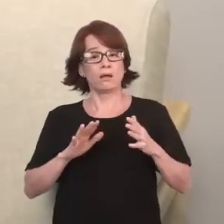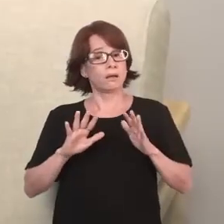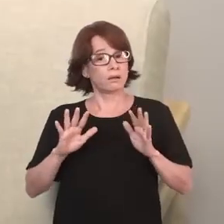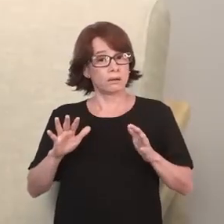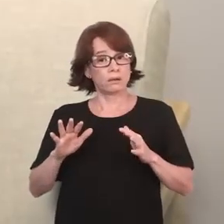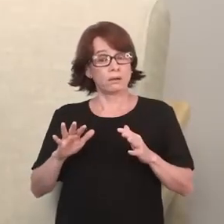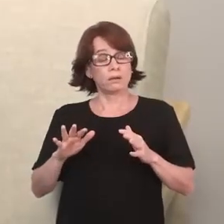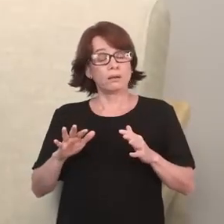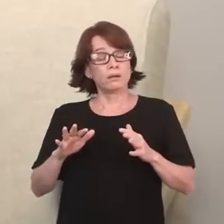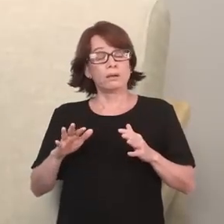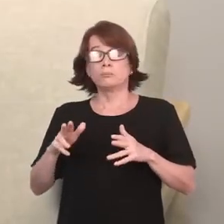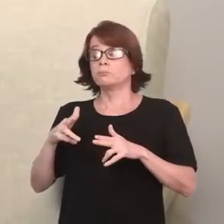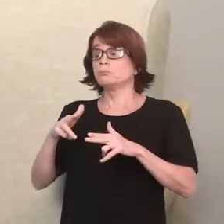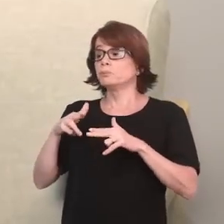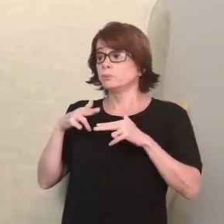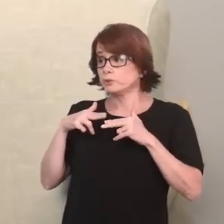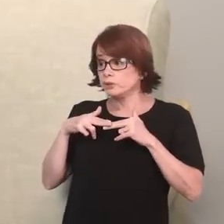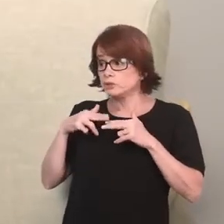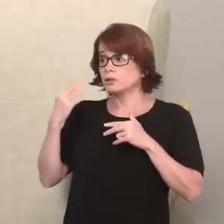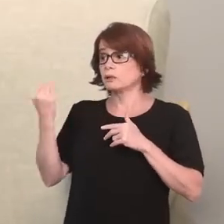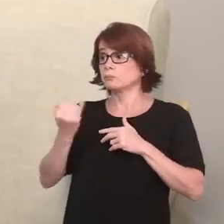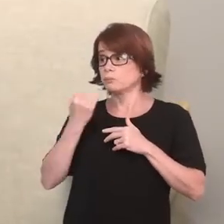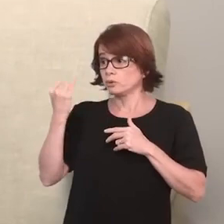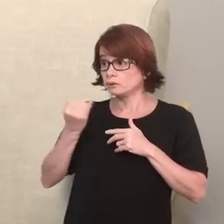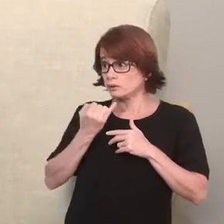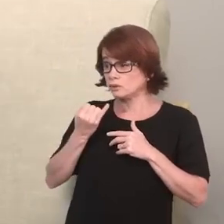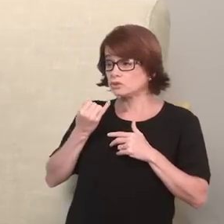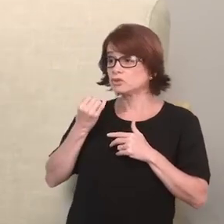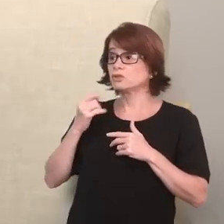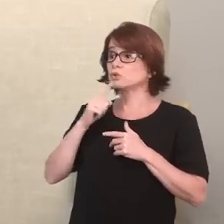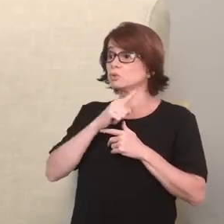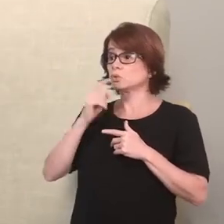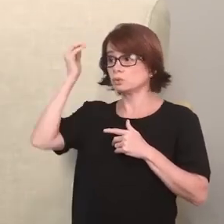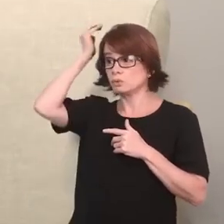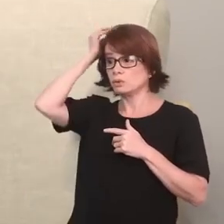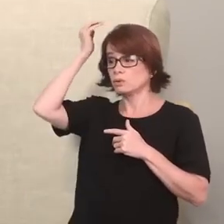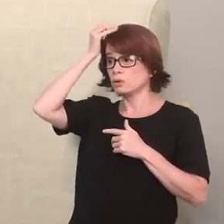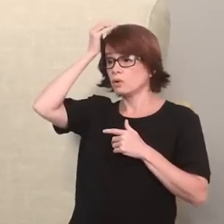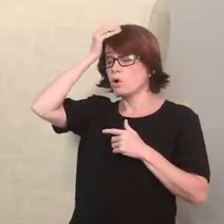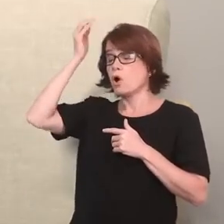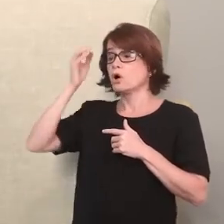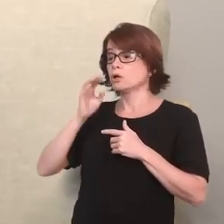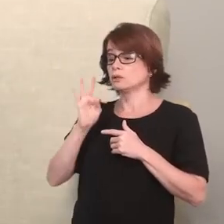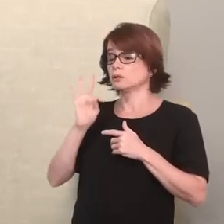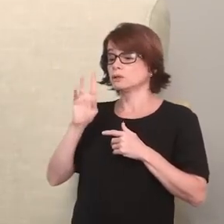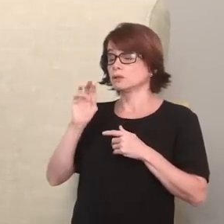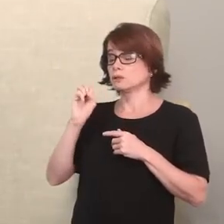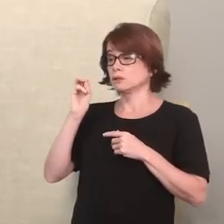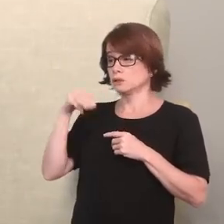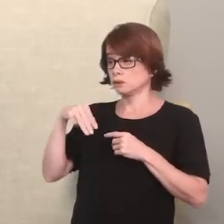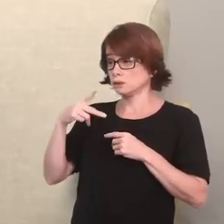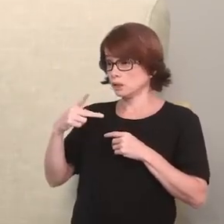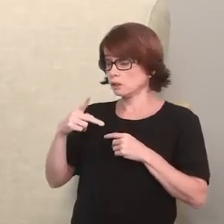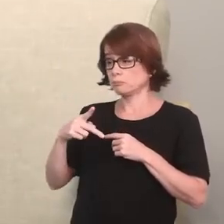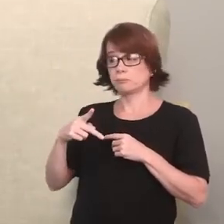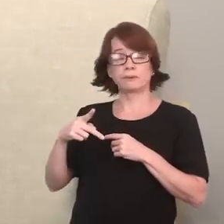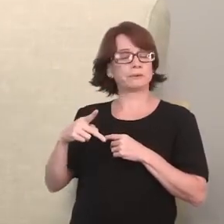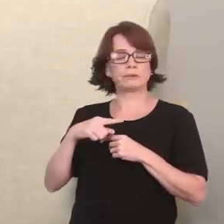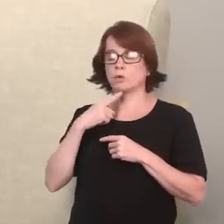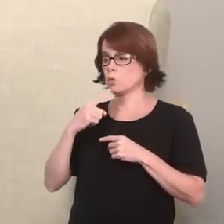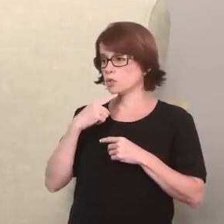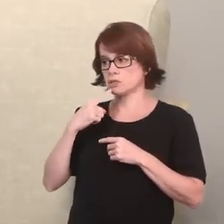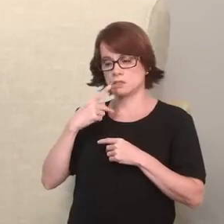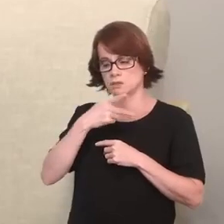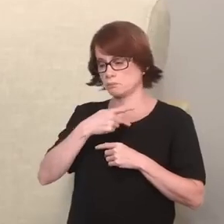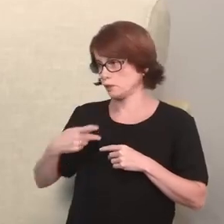para Argentina. eles que o Trump não fosse reeleito, que o Bolsonaro perdesse as eleições. Isso faz parte de um projeto de poder, gente. Não é uma coisa só